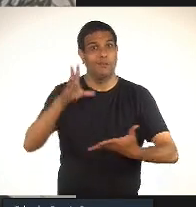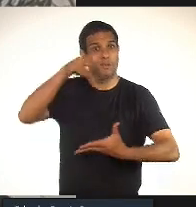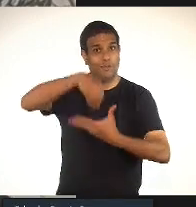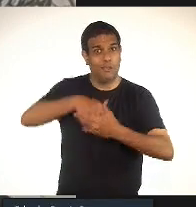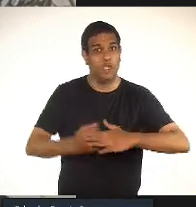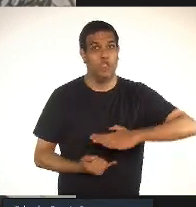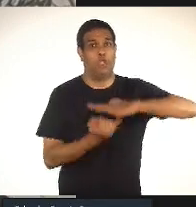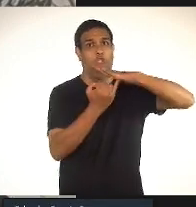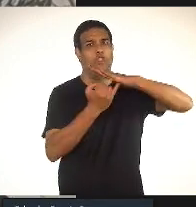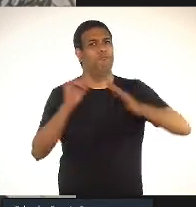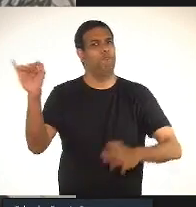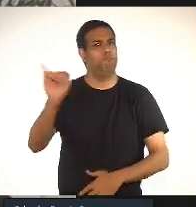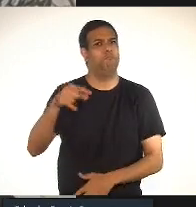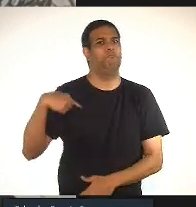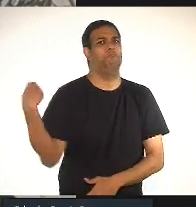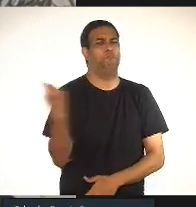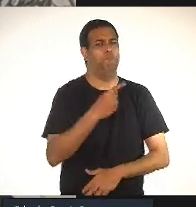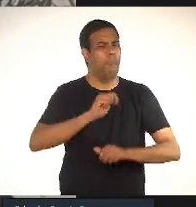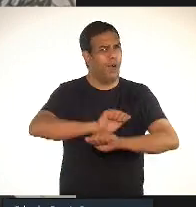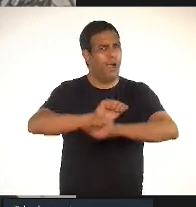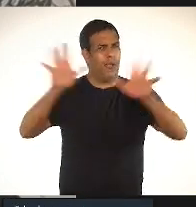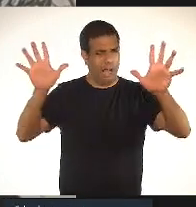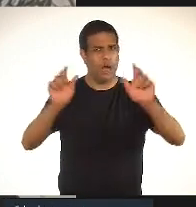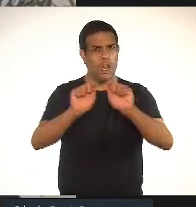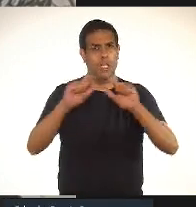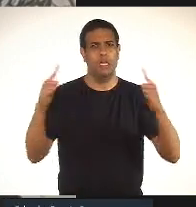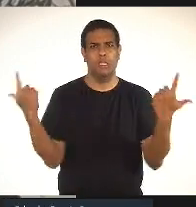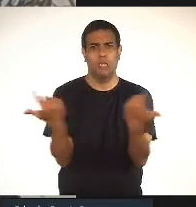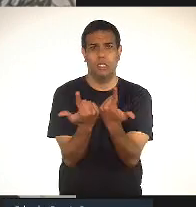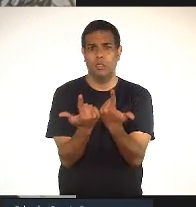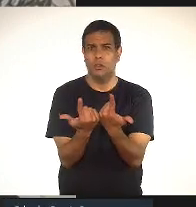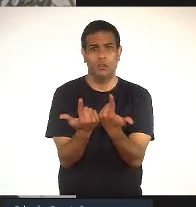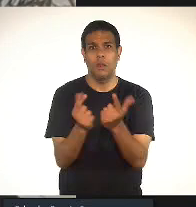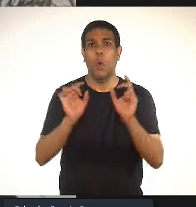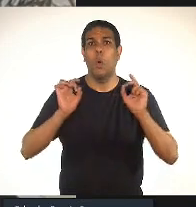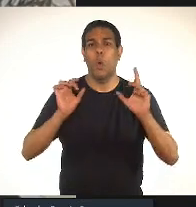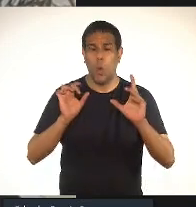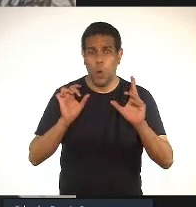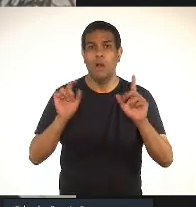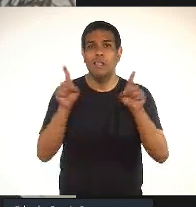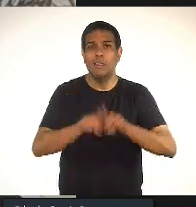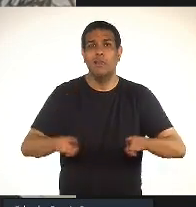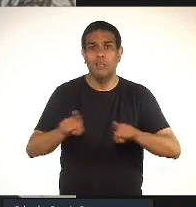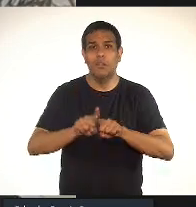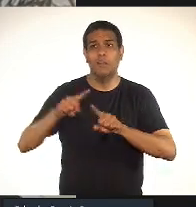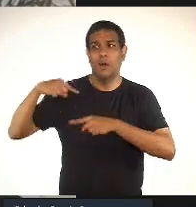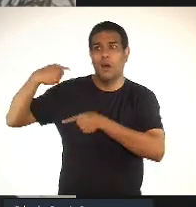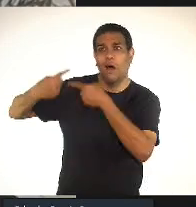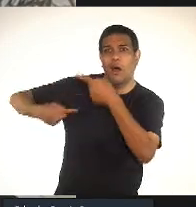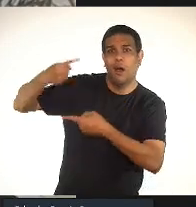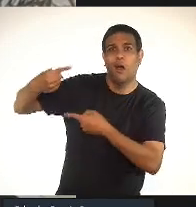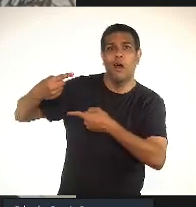instituição política, é importante que isso seja dito, mas não só isso, estruturou também